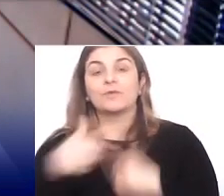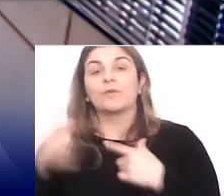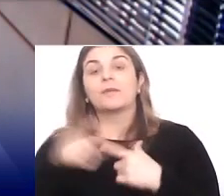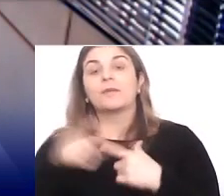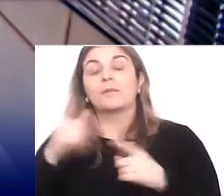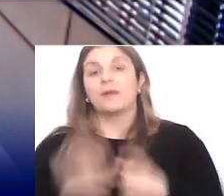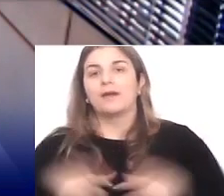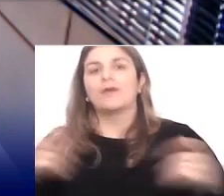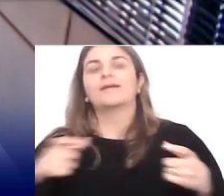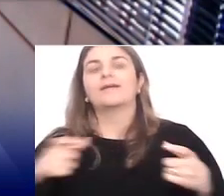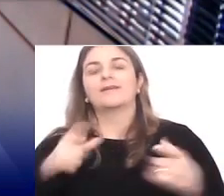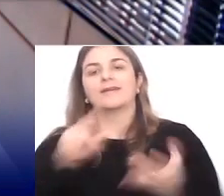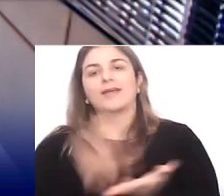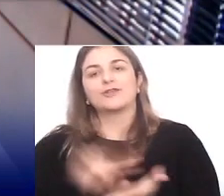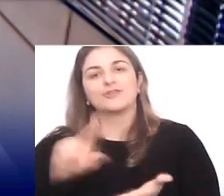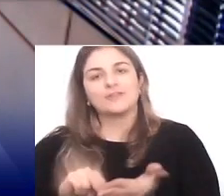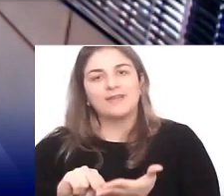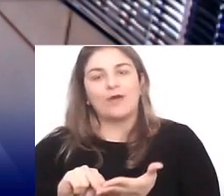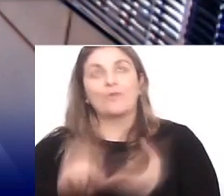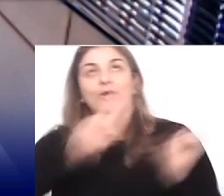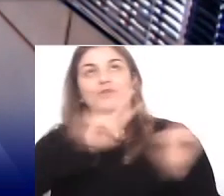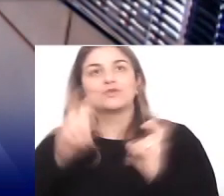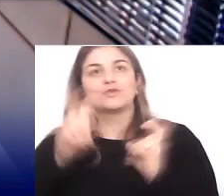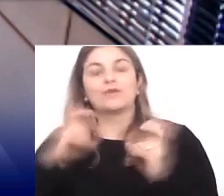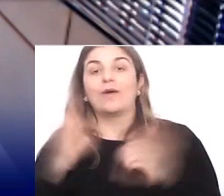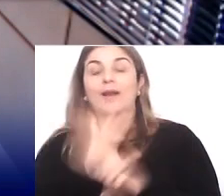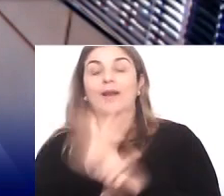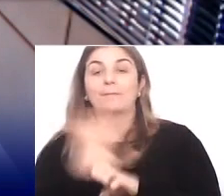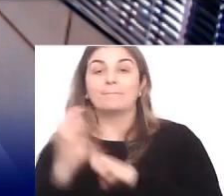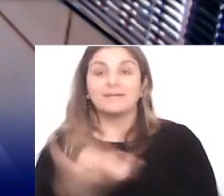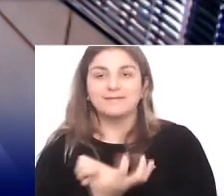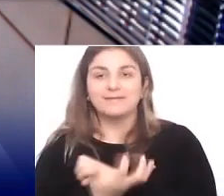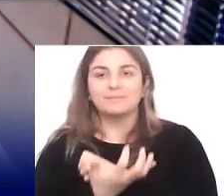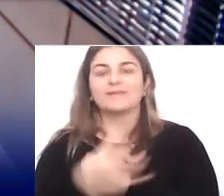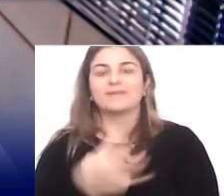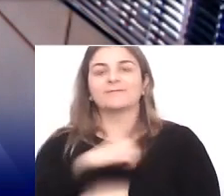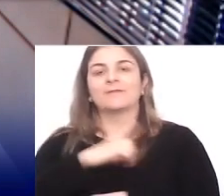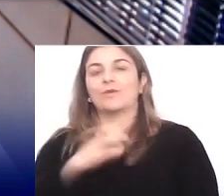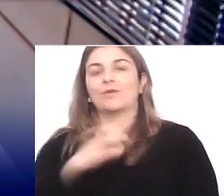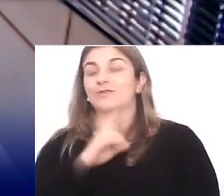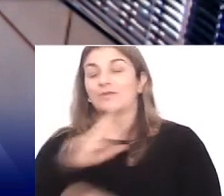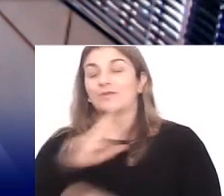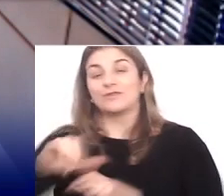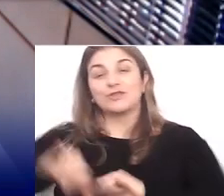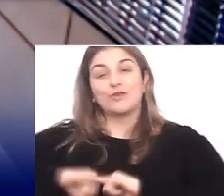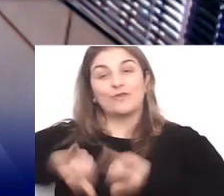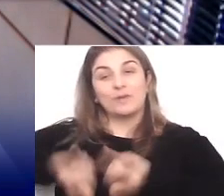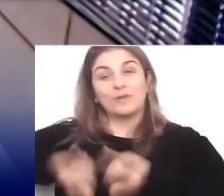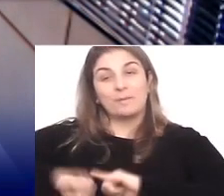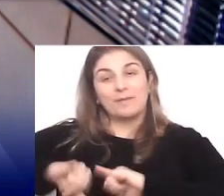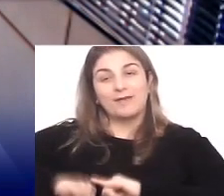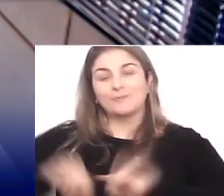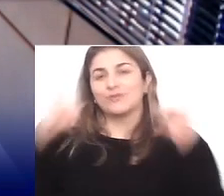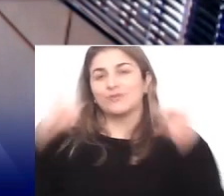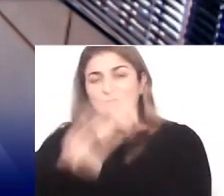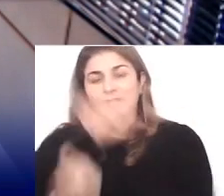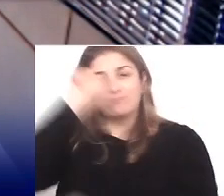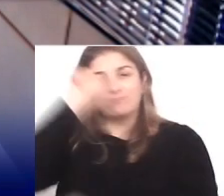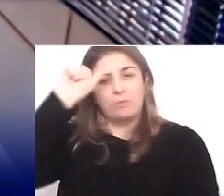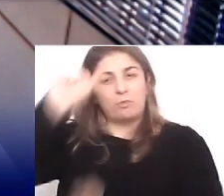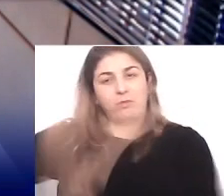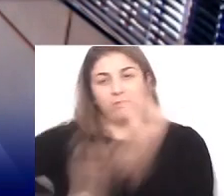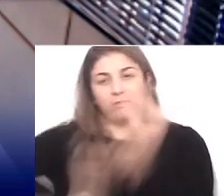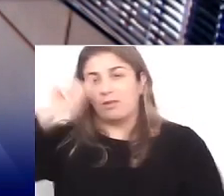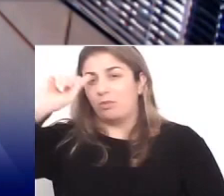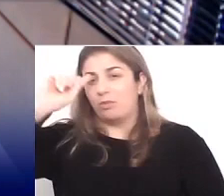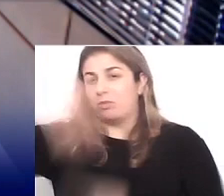claro que, já entrando no nosso tema, essa pandemia ela gerou um grande sofrimento, gerou mudanças radicais no mundo,